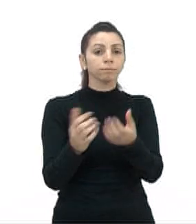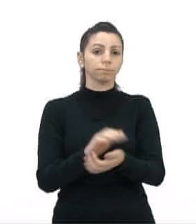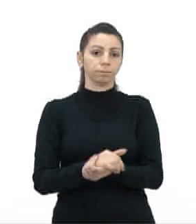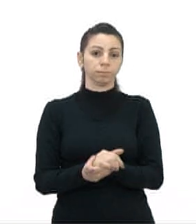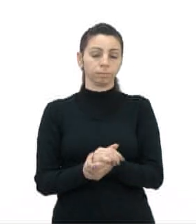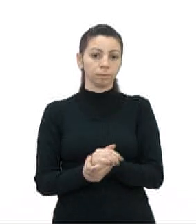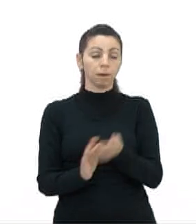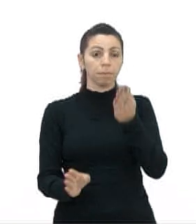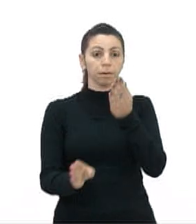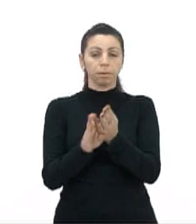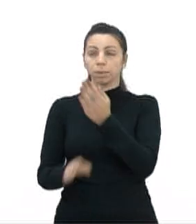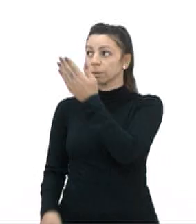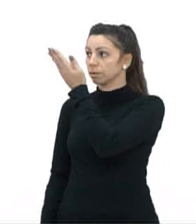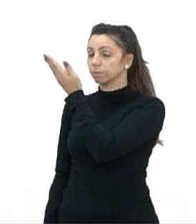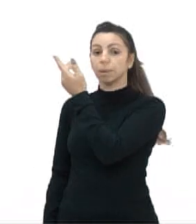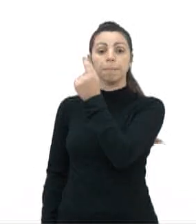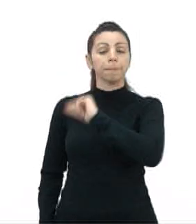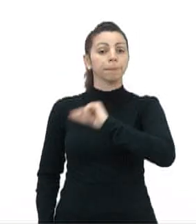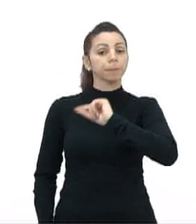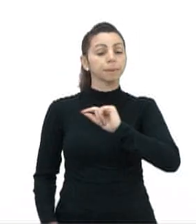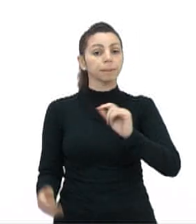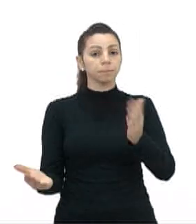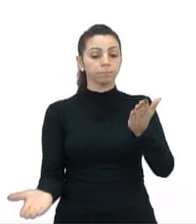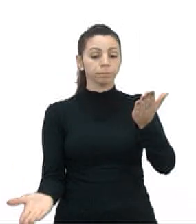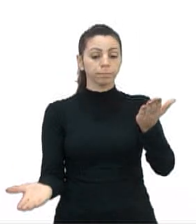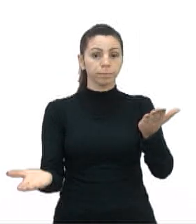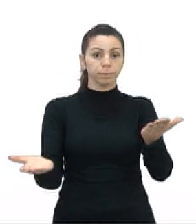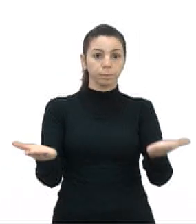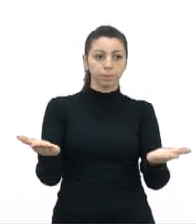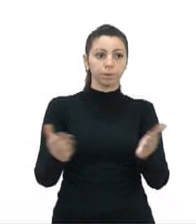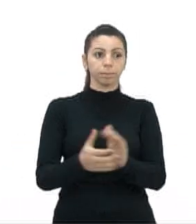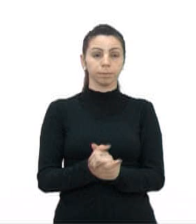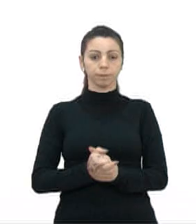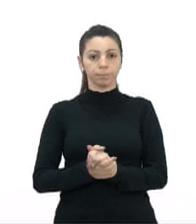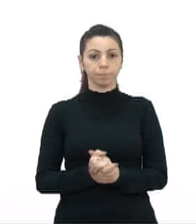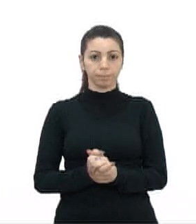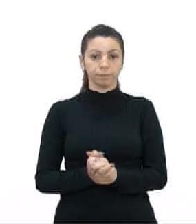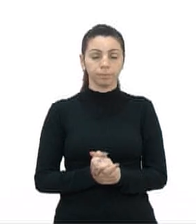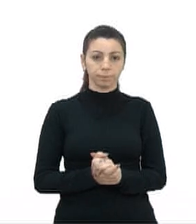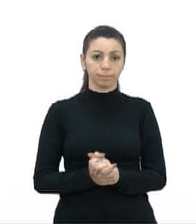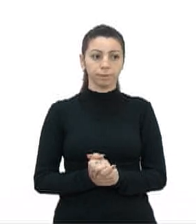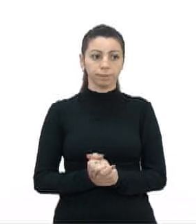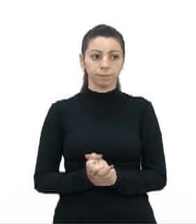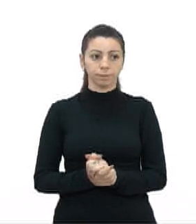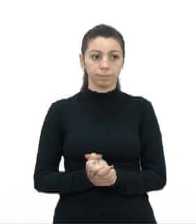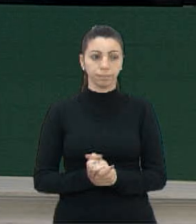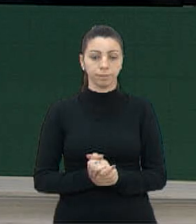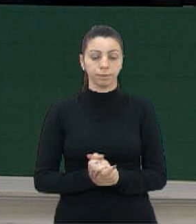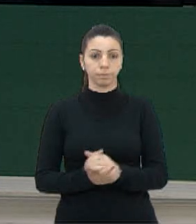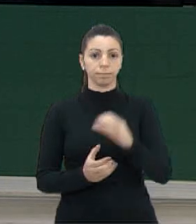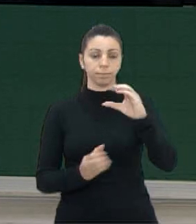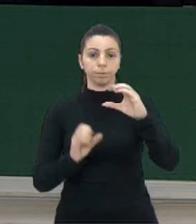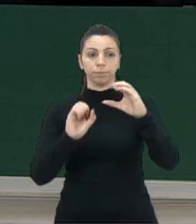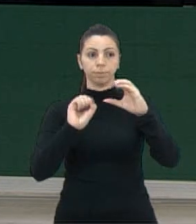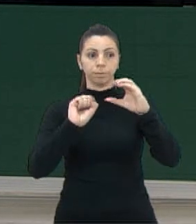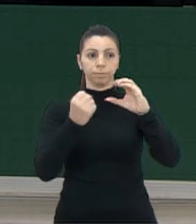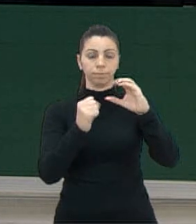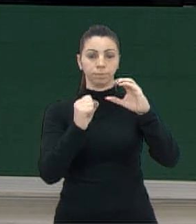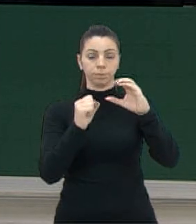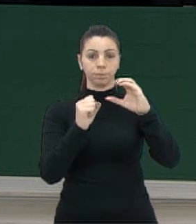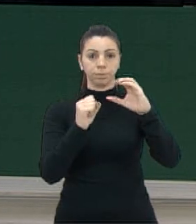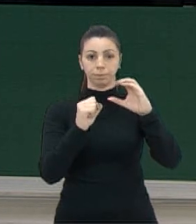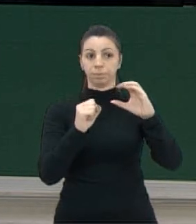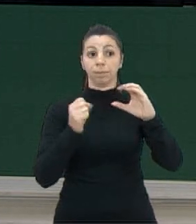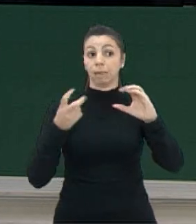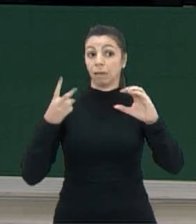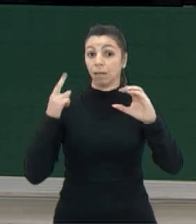fazer? Balancear a equação. Tá? Então, vamos conferir lá. Tenho 8 carbonos aqui, preciso ter 8